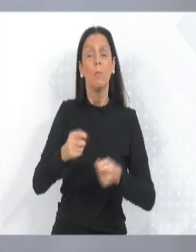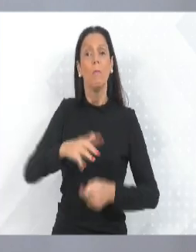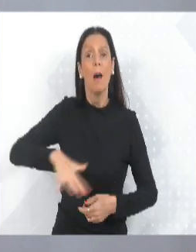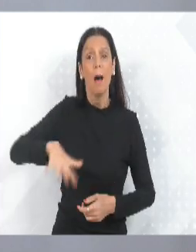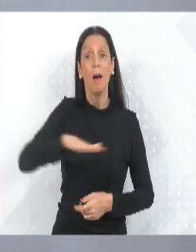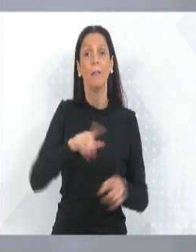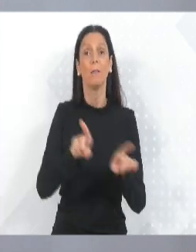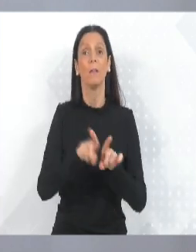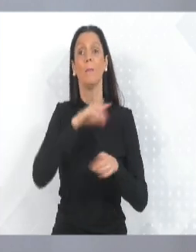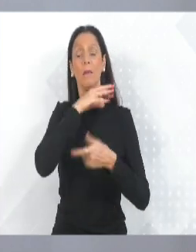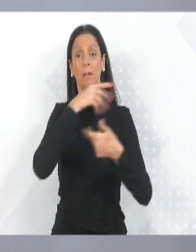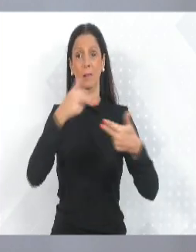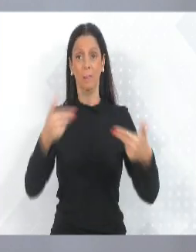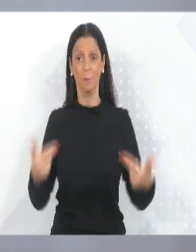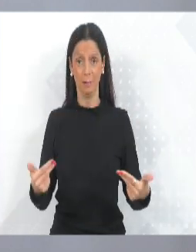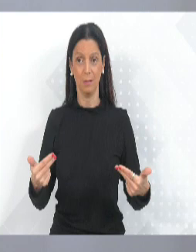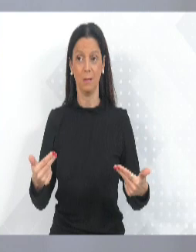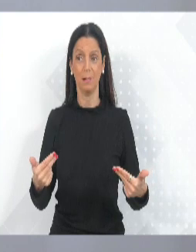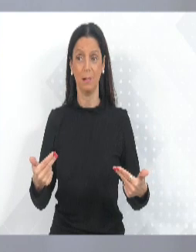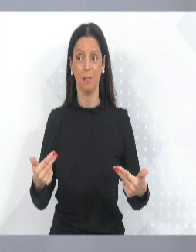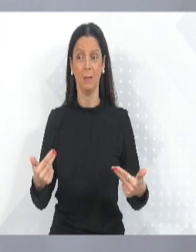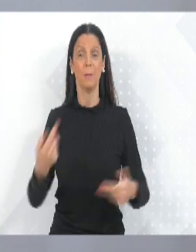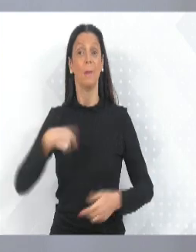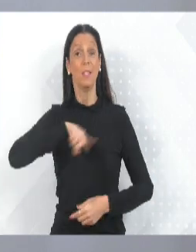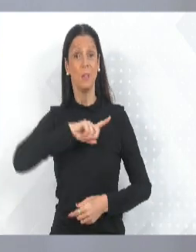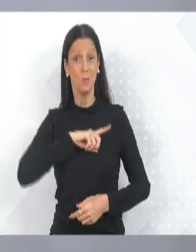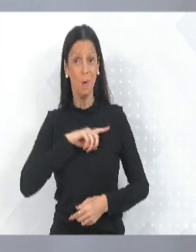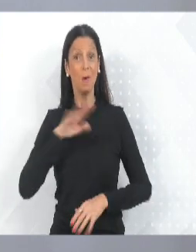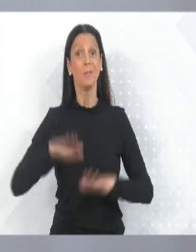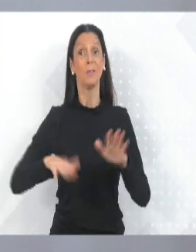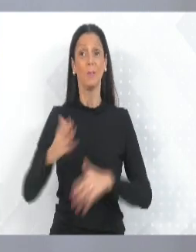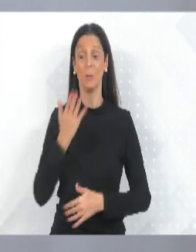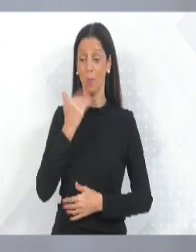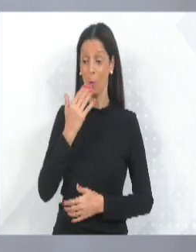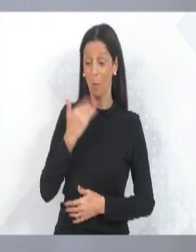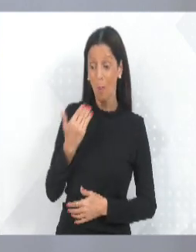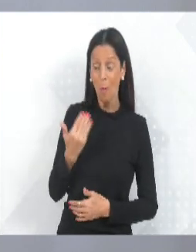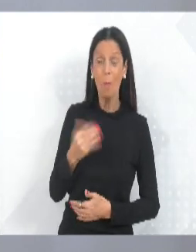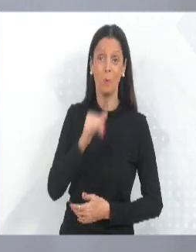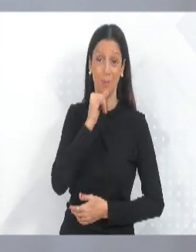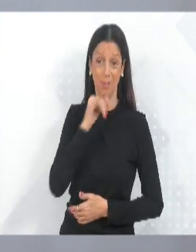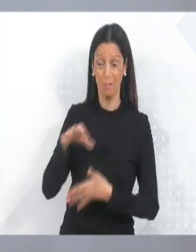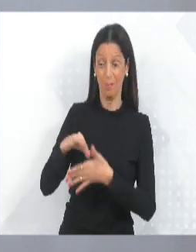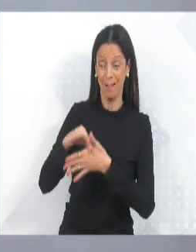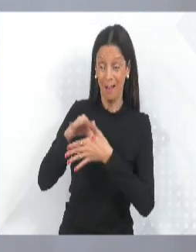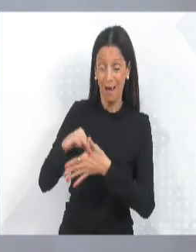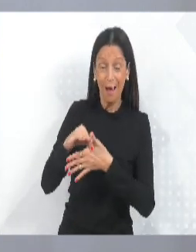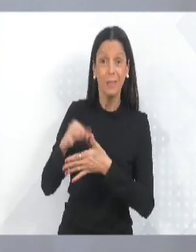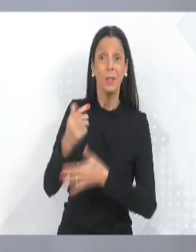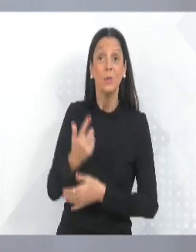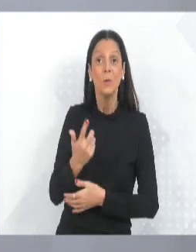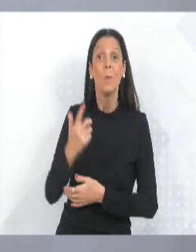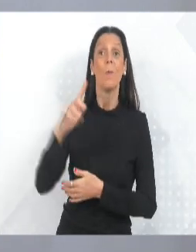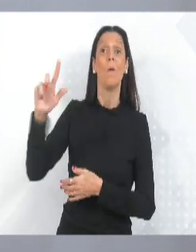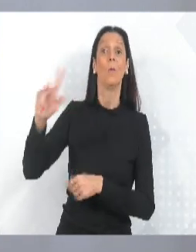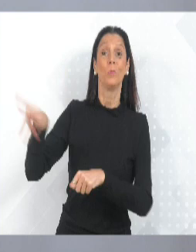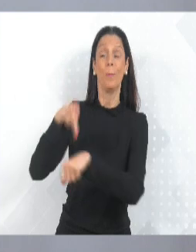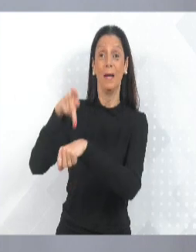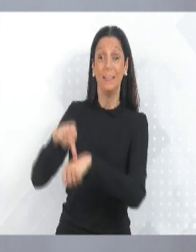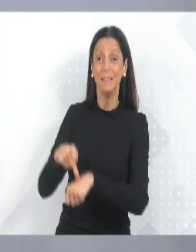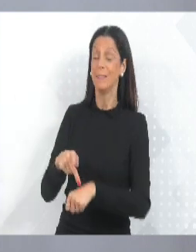agropecuária mas nós viajamos Nós comemos carnes de outros lugares que talvez não tenham esse cuidado portanto